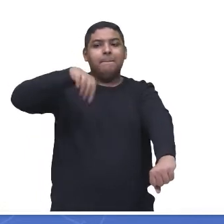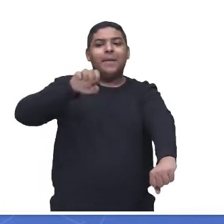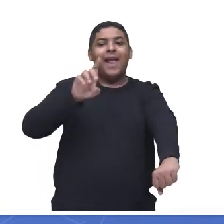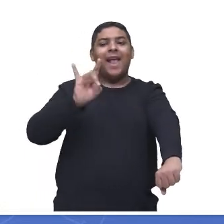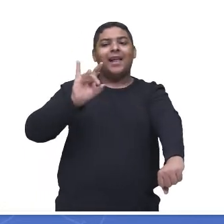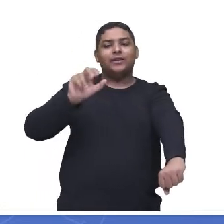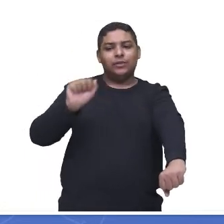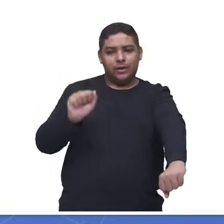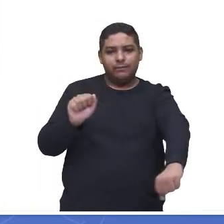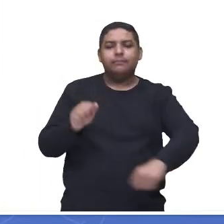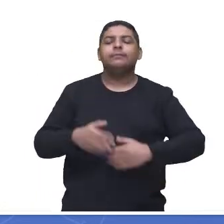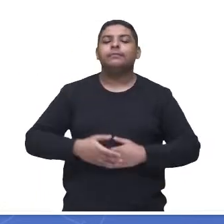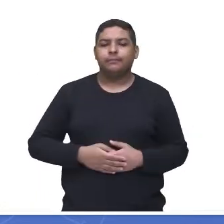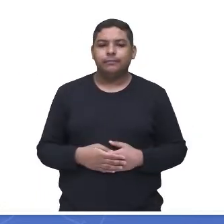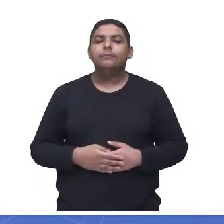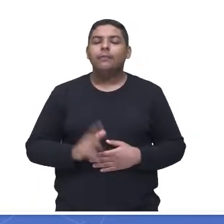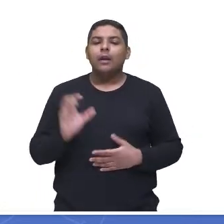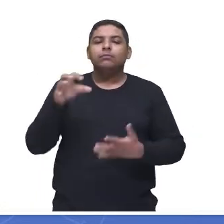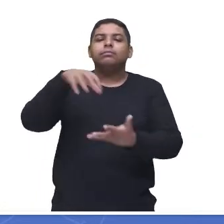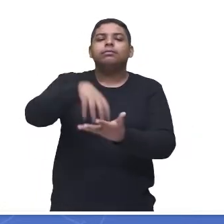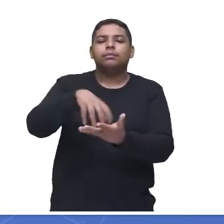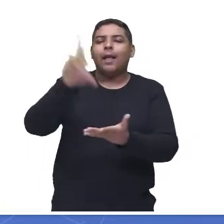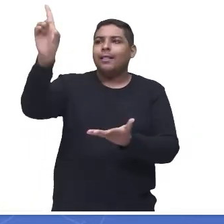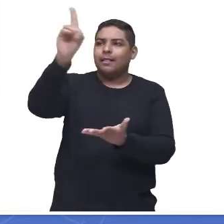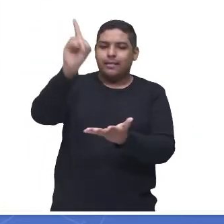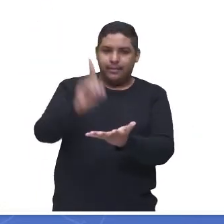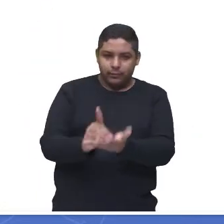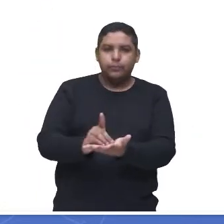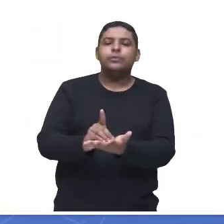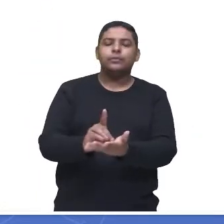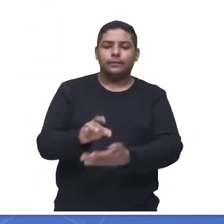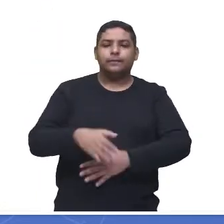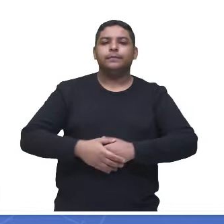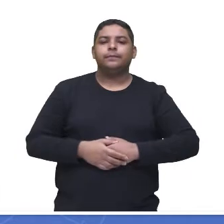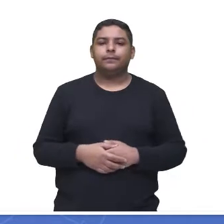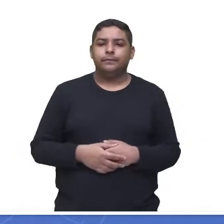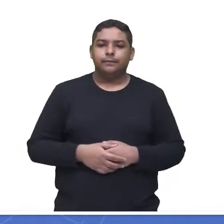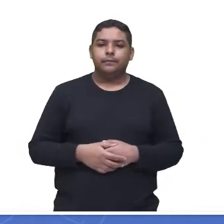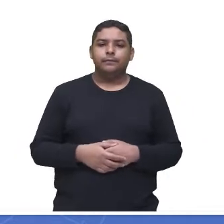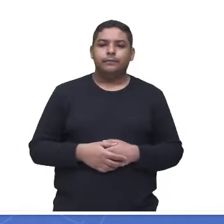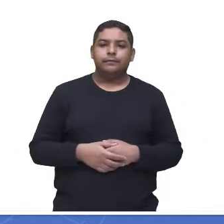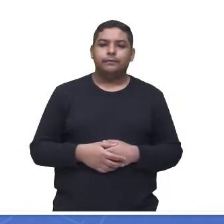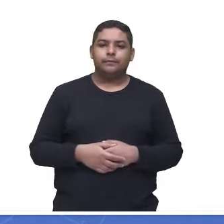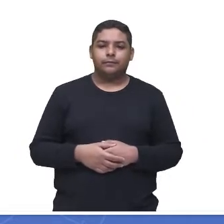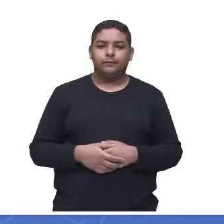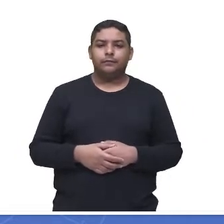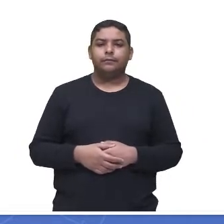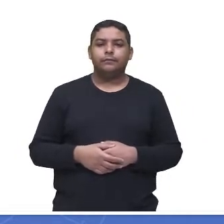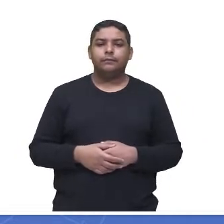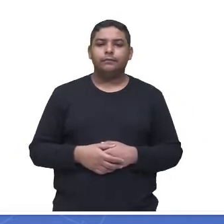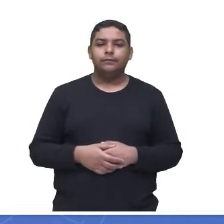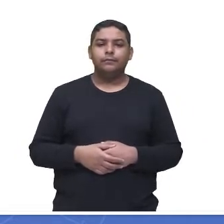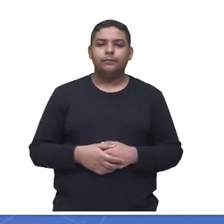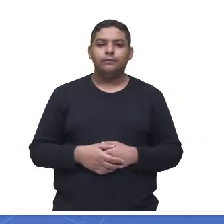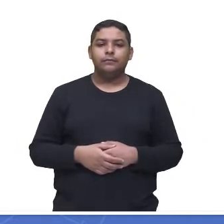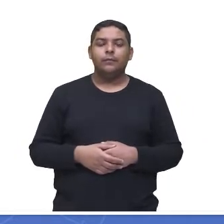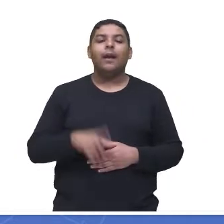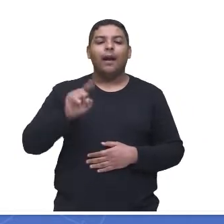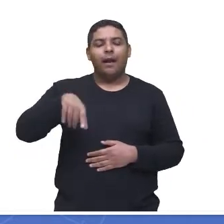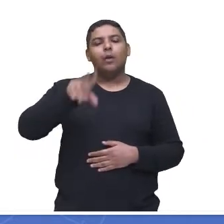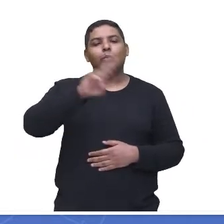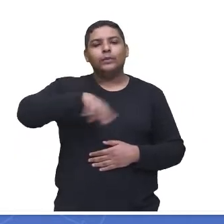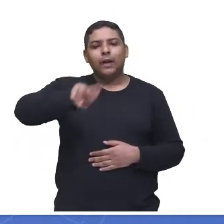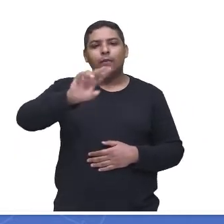Deus. E a base do conhecimento do período medieval era o quê? Era a